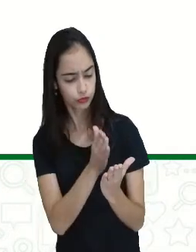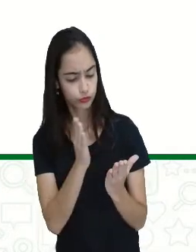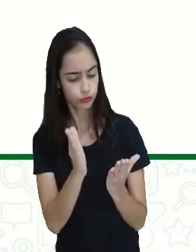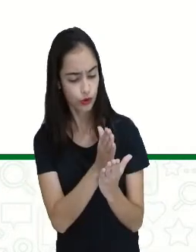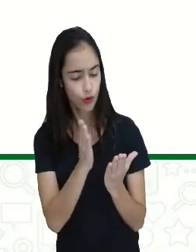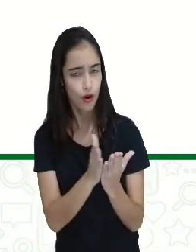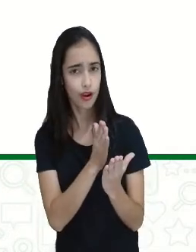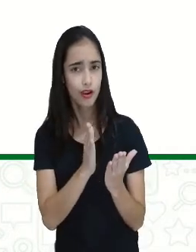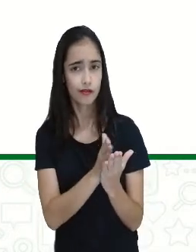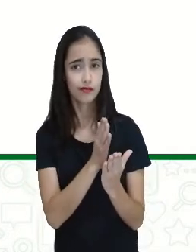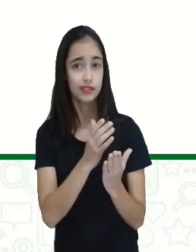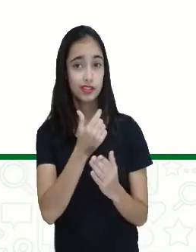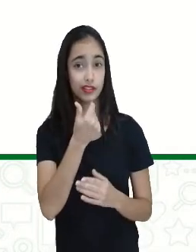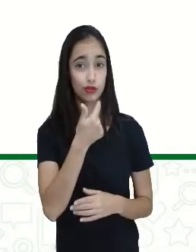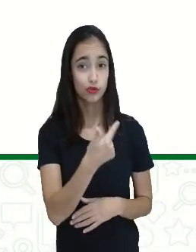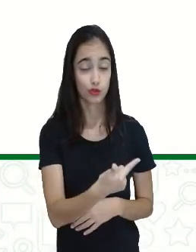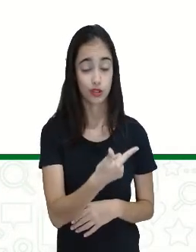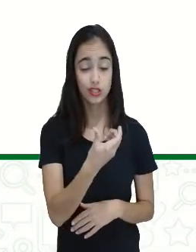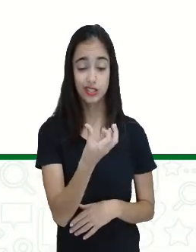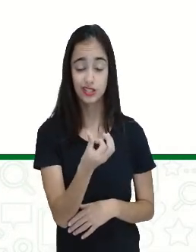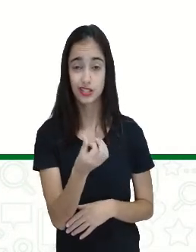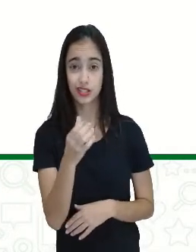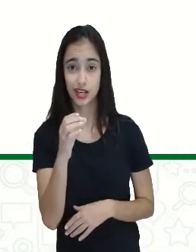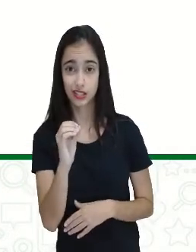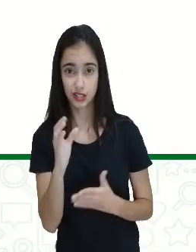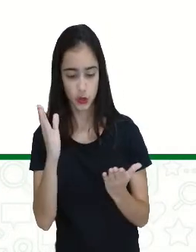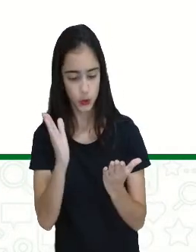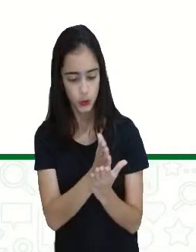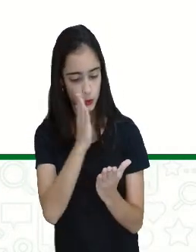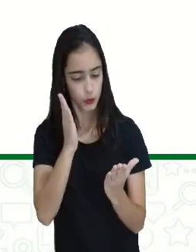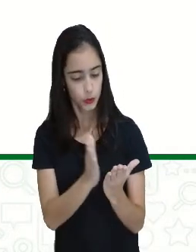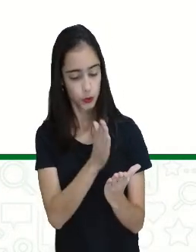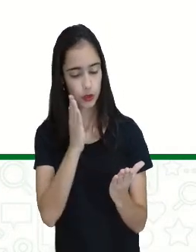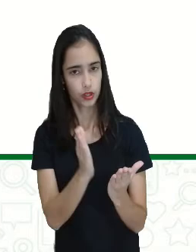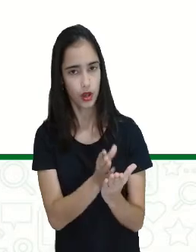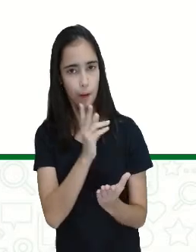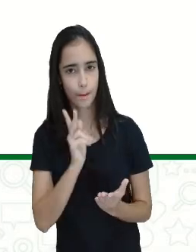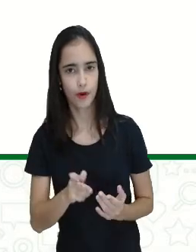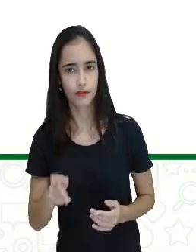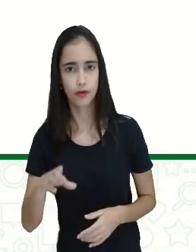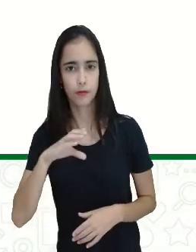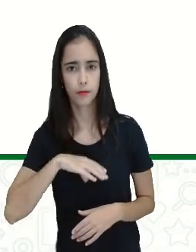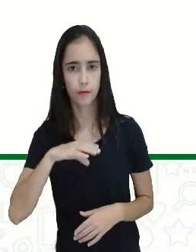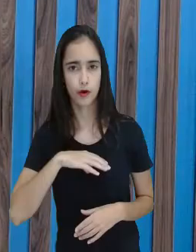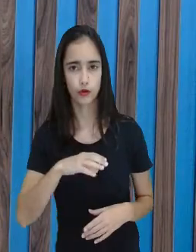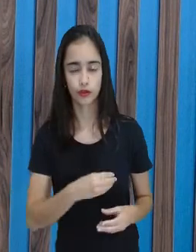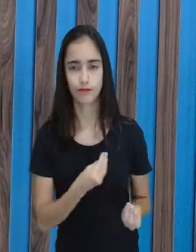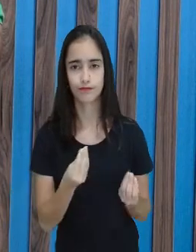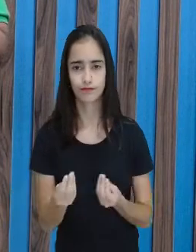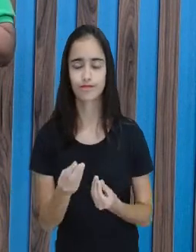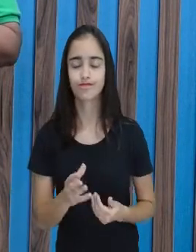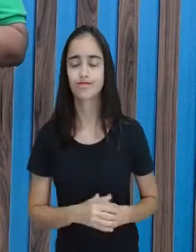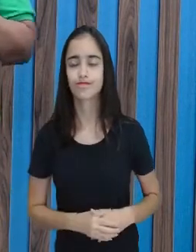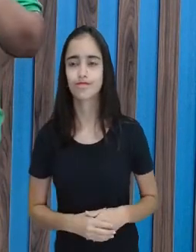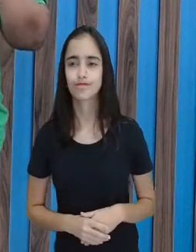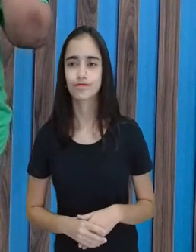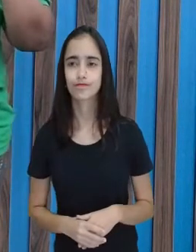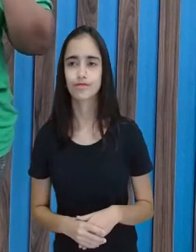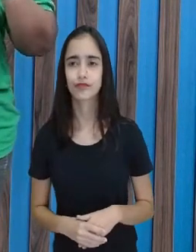com 260 páginas, que a professora de português recomendou. Repetindo o